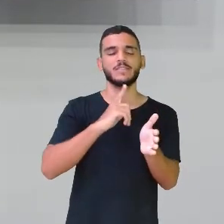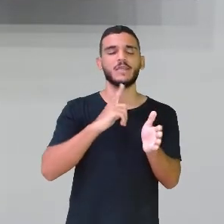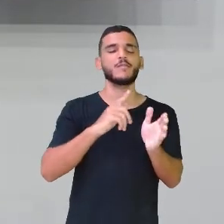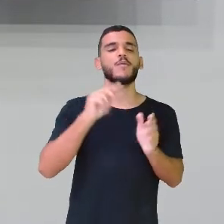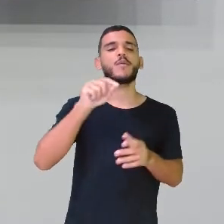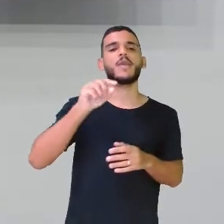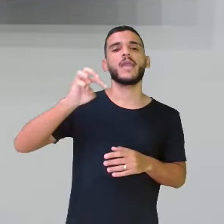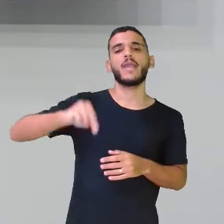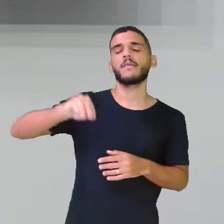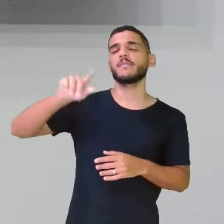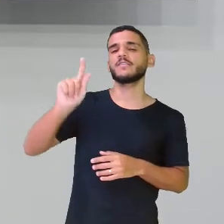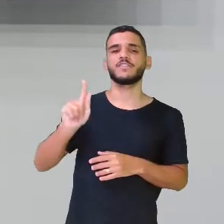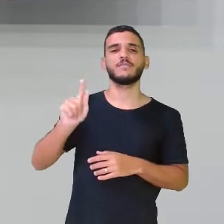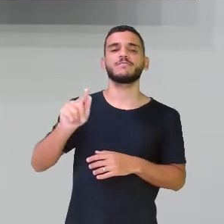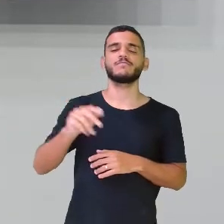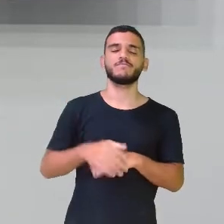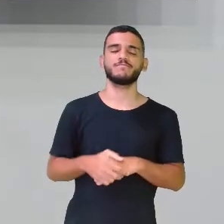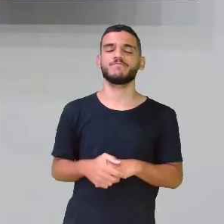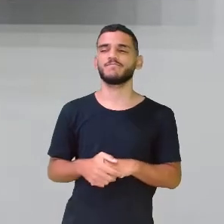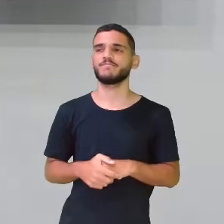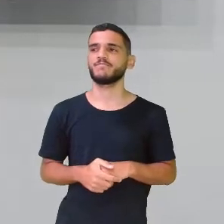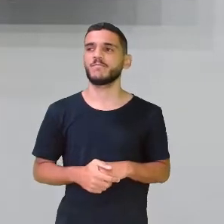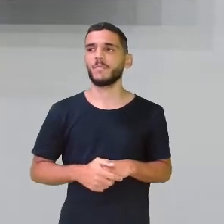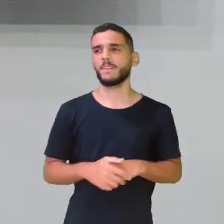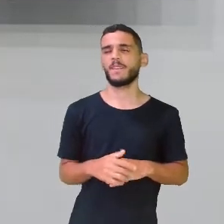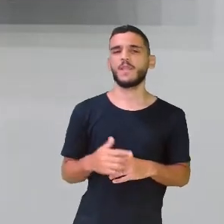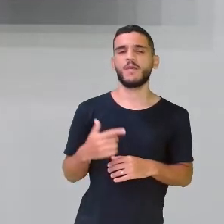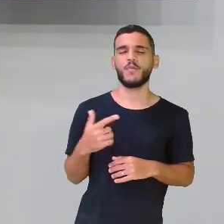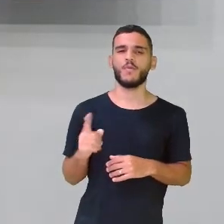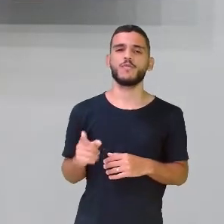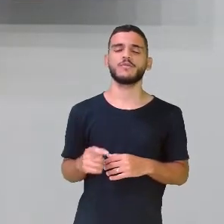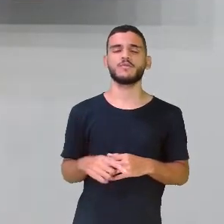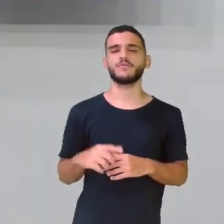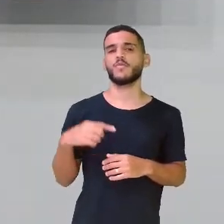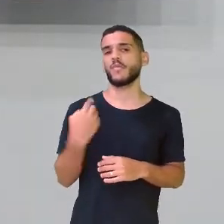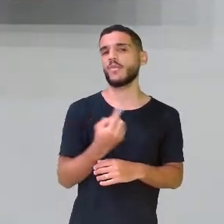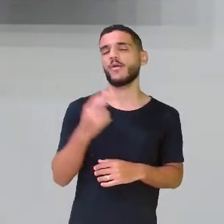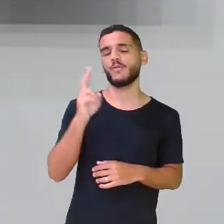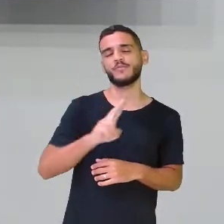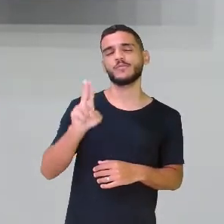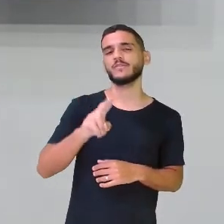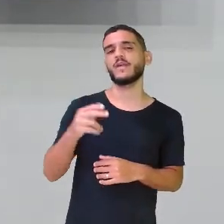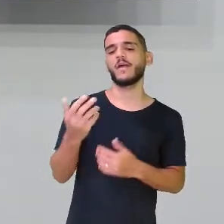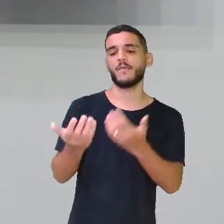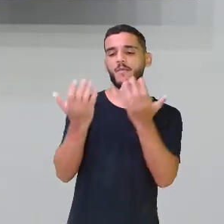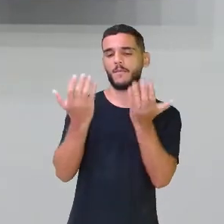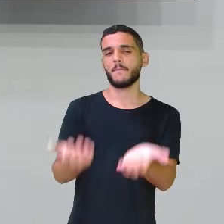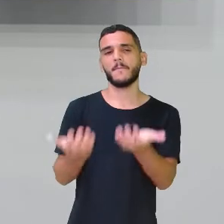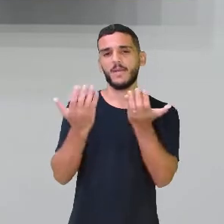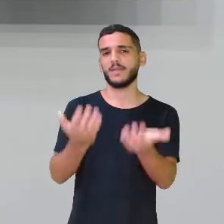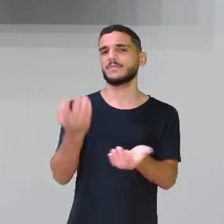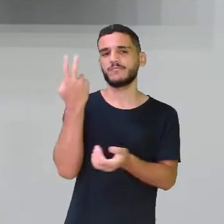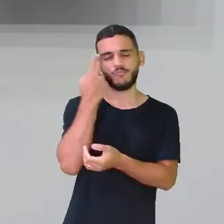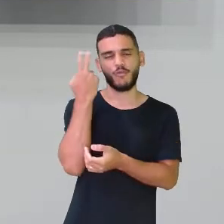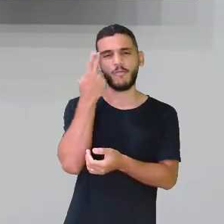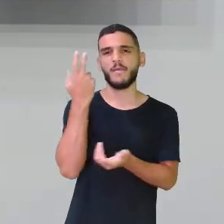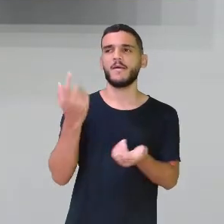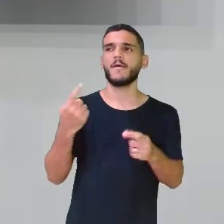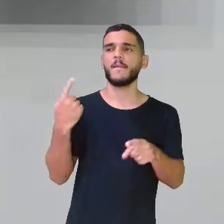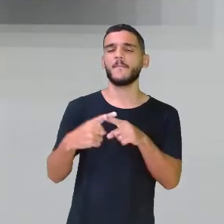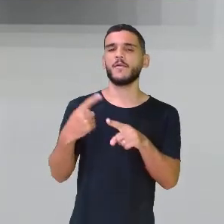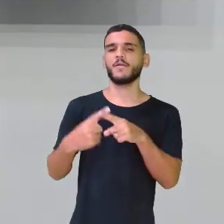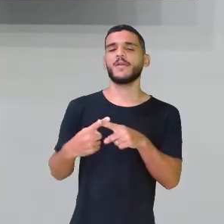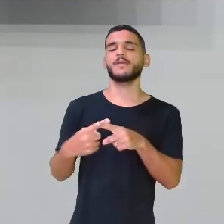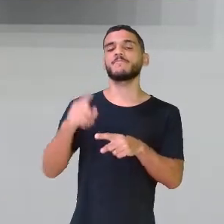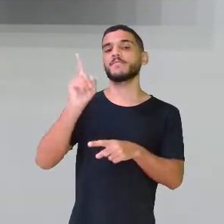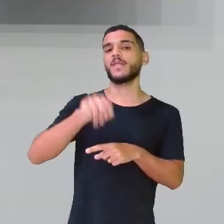mg, miligramas. Os outros itens, claro, a gente vai medir naquelas balanças convencionais, porque esses itens,